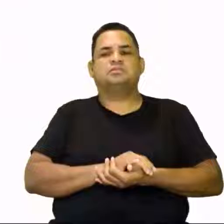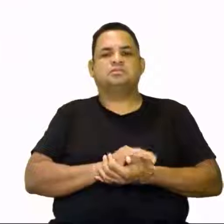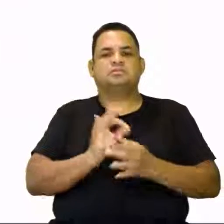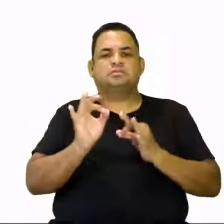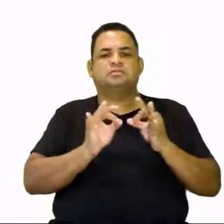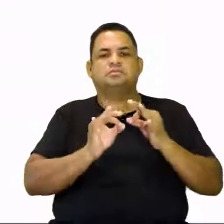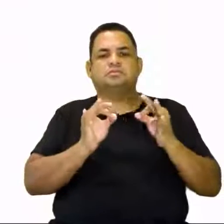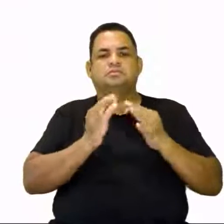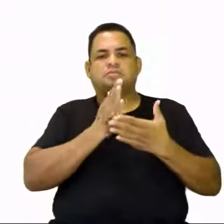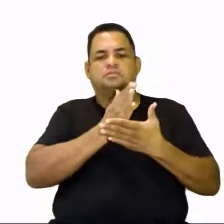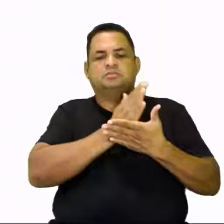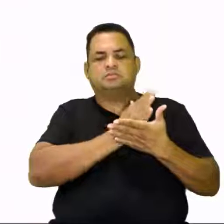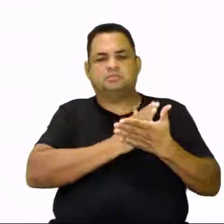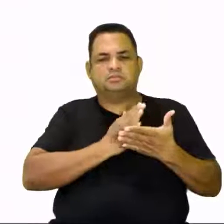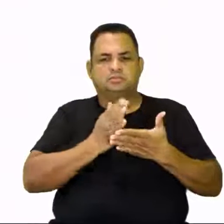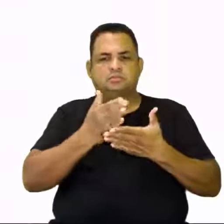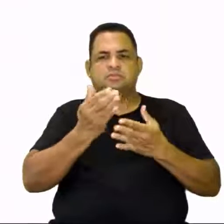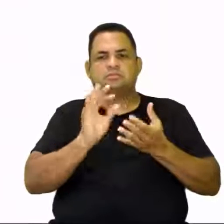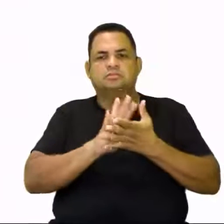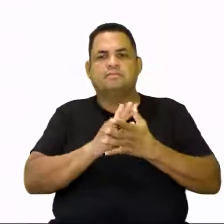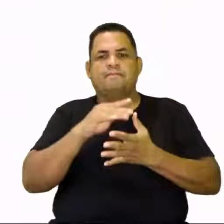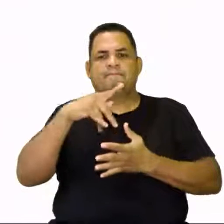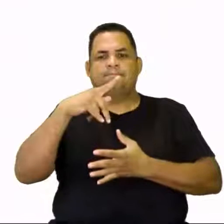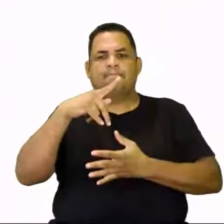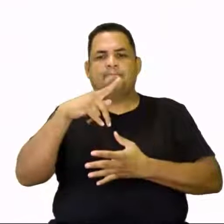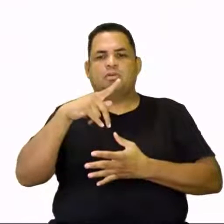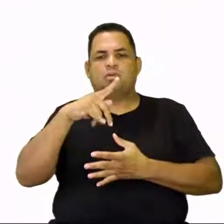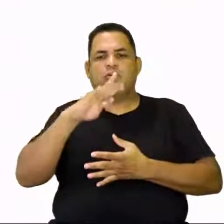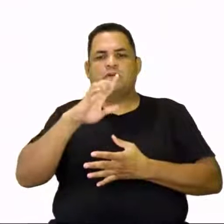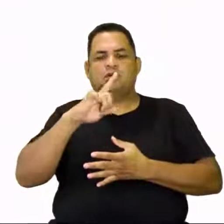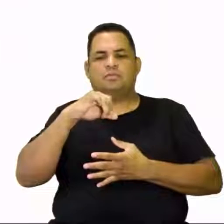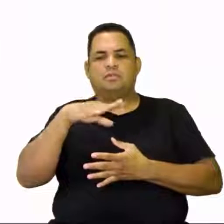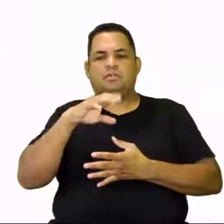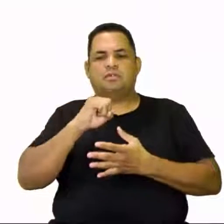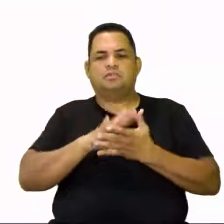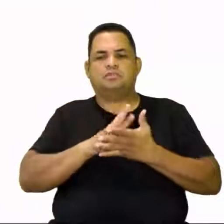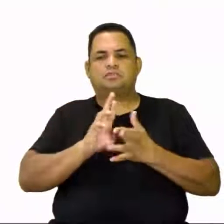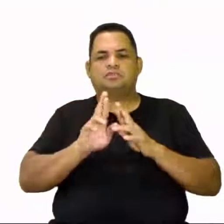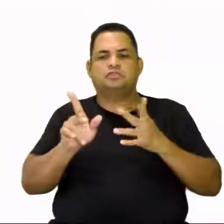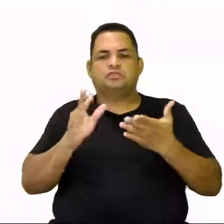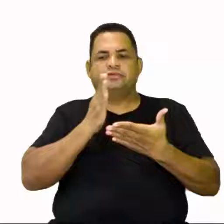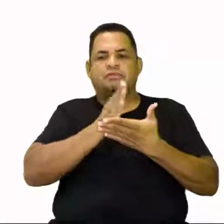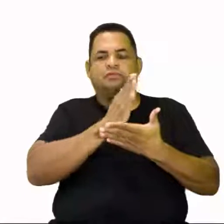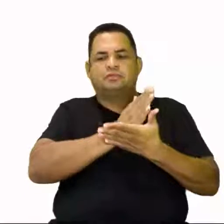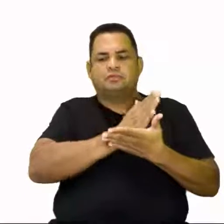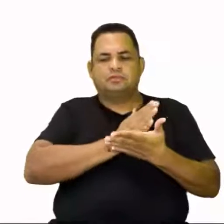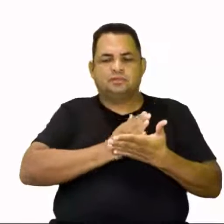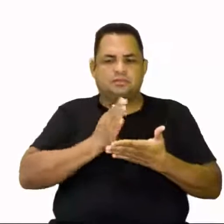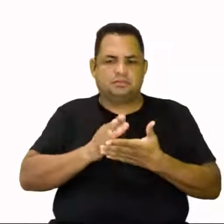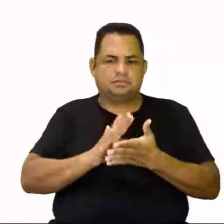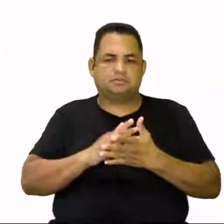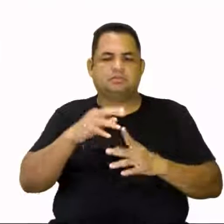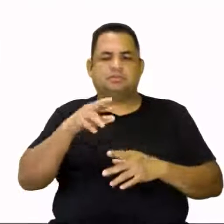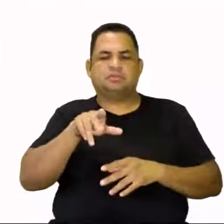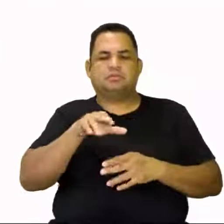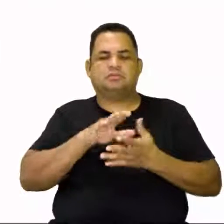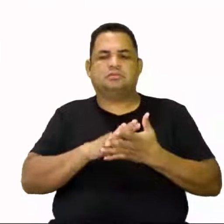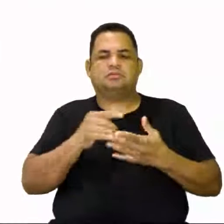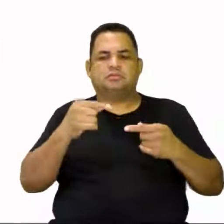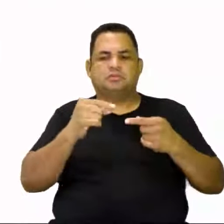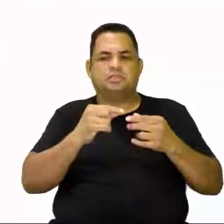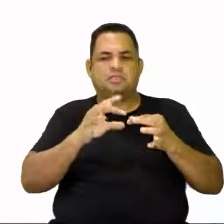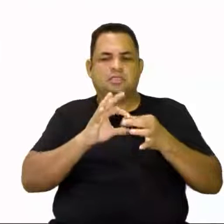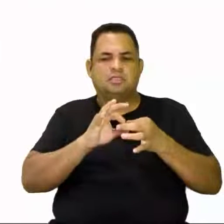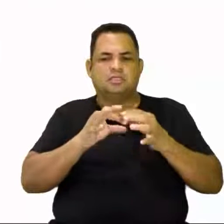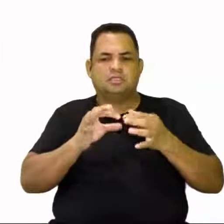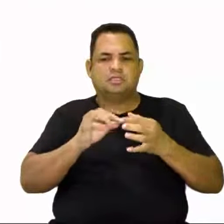formar muitas partes, e daí a palavra polímero. São muitas partes da mesma espécie ligadas entre si.